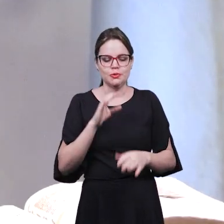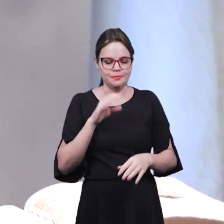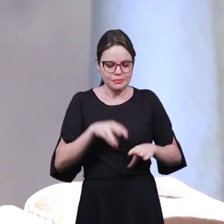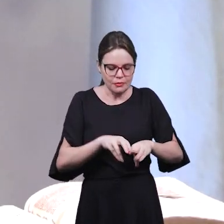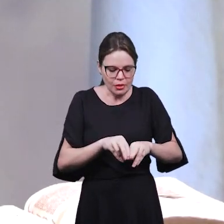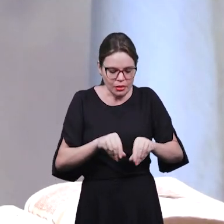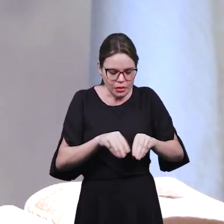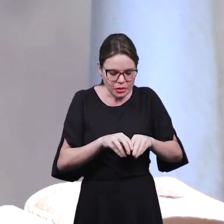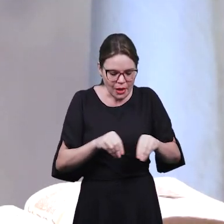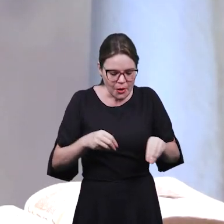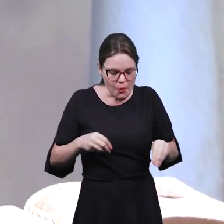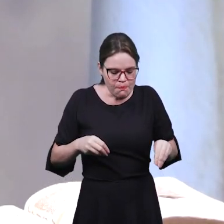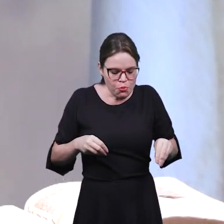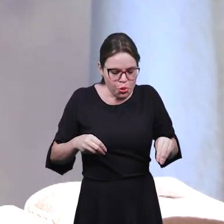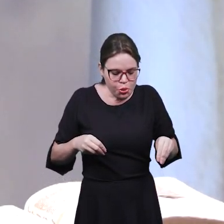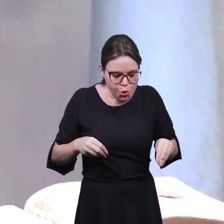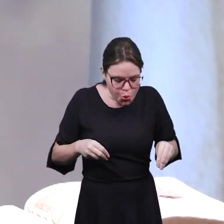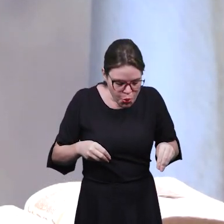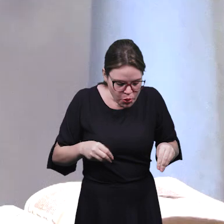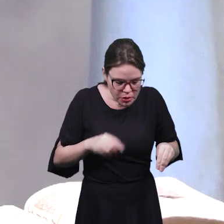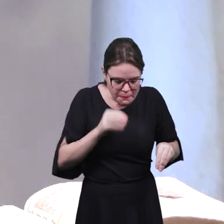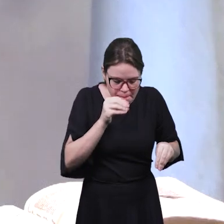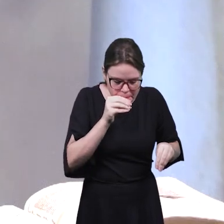e passou no olho do cego.